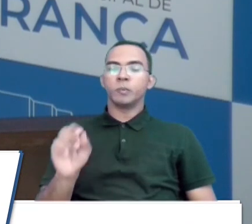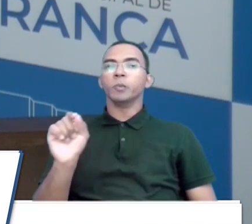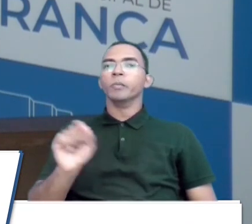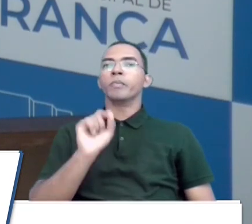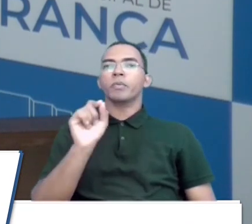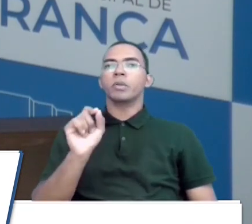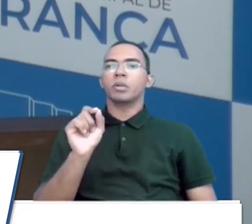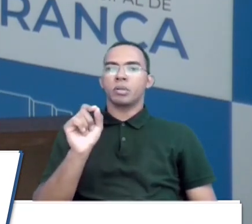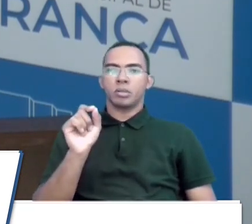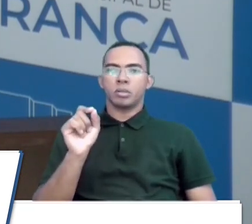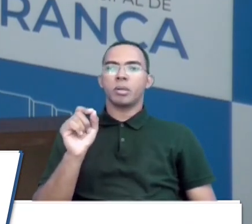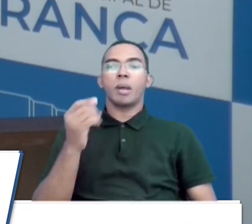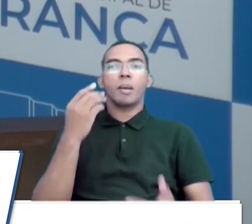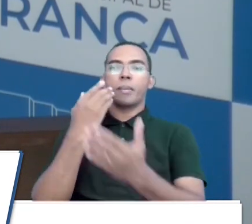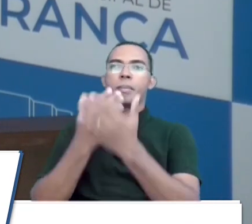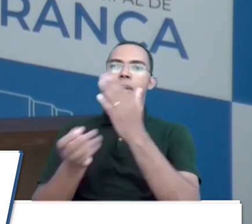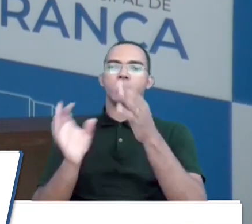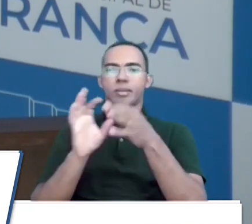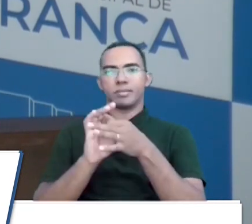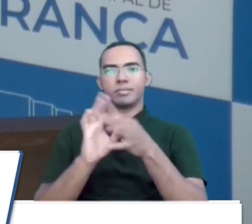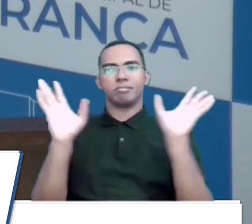perdeu a nossa liberdade total.